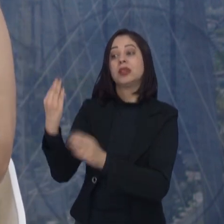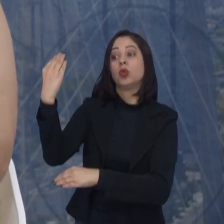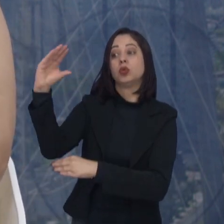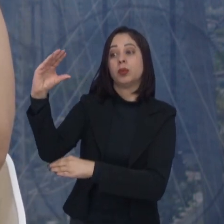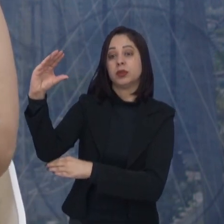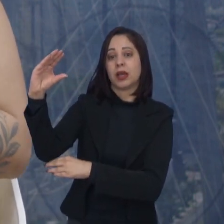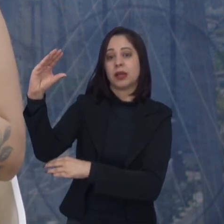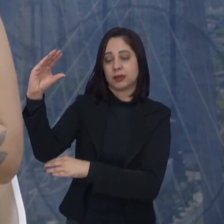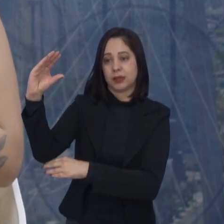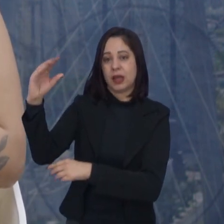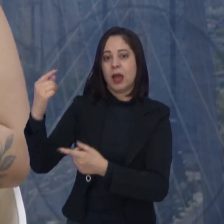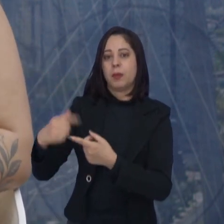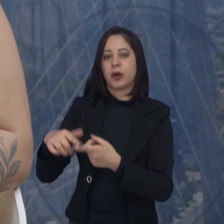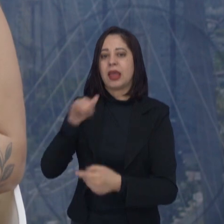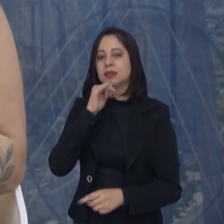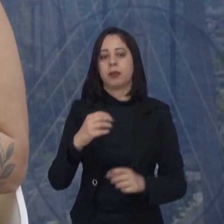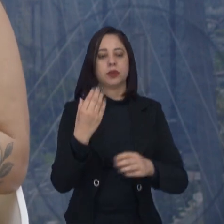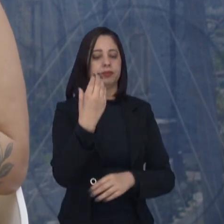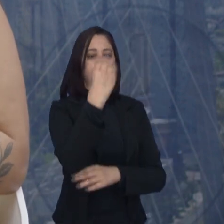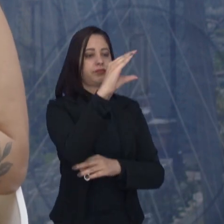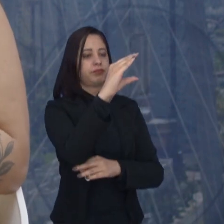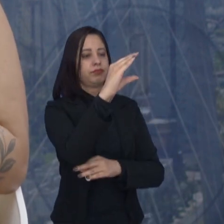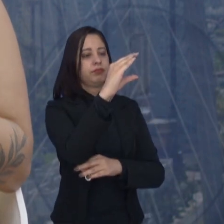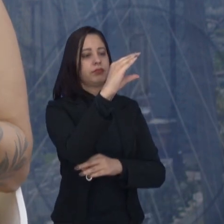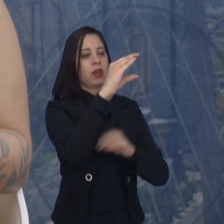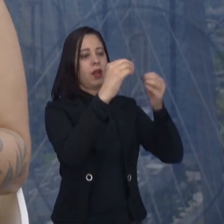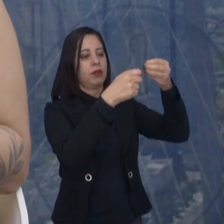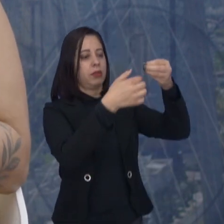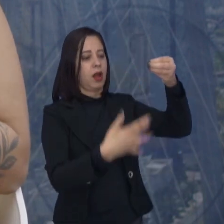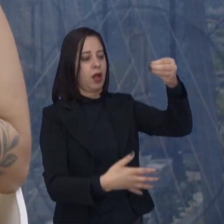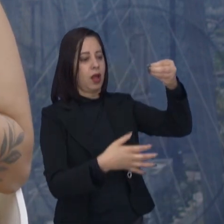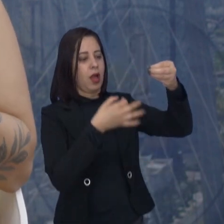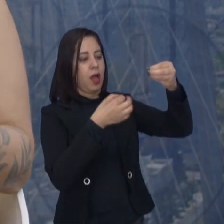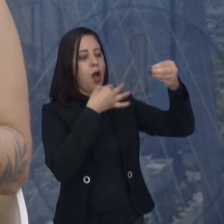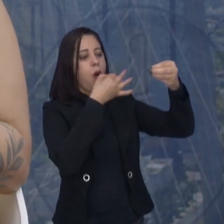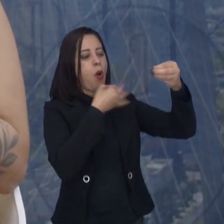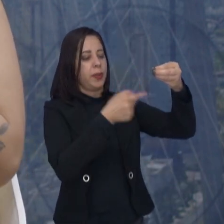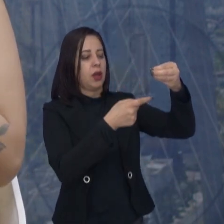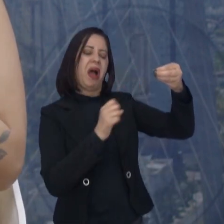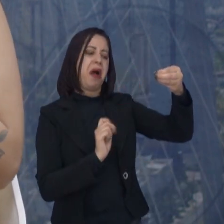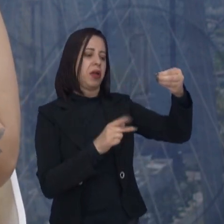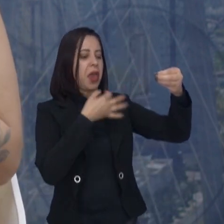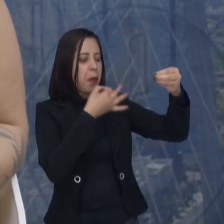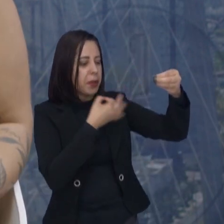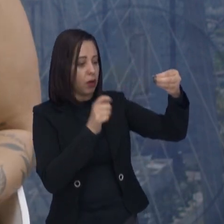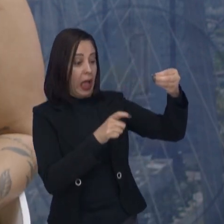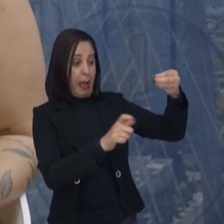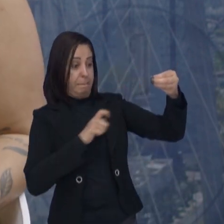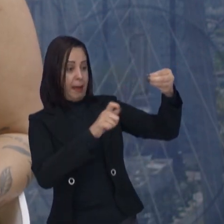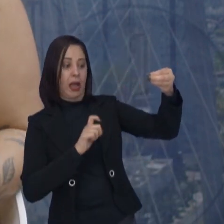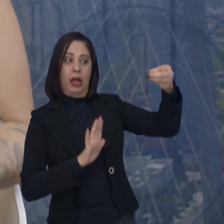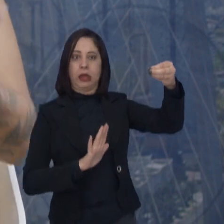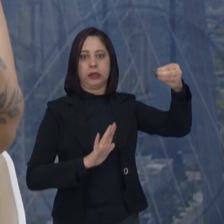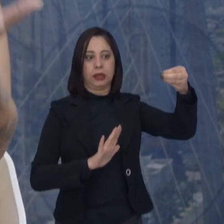uma crítica e ela vai ignorar e deixa a pessoa ter uma opinião diferente, e o que é uma ameaça, o que é uma agressão, o que é uma agressão verbal.